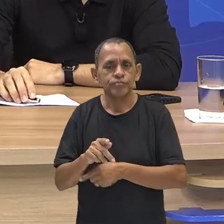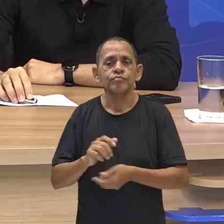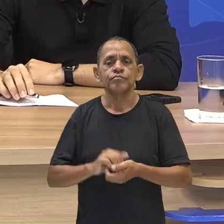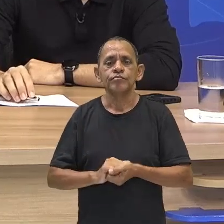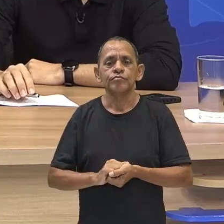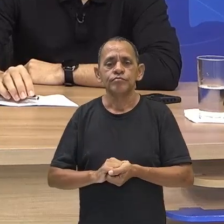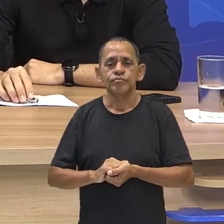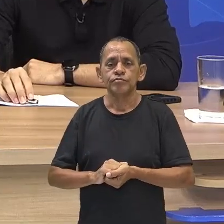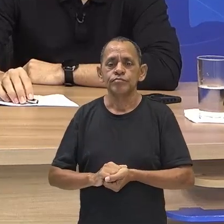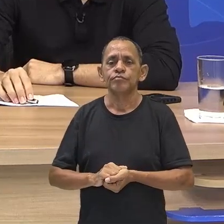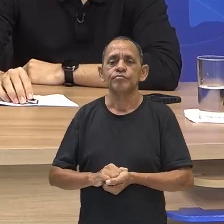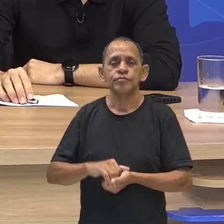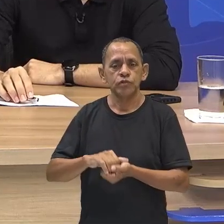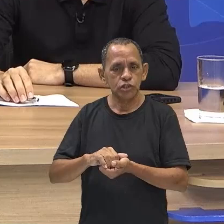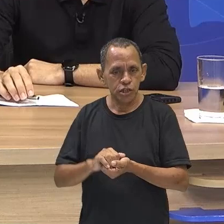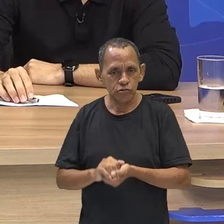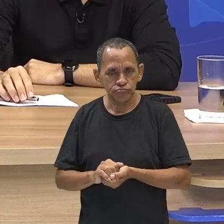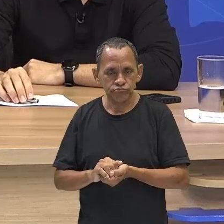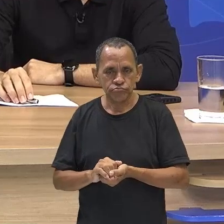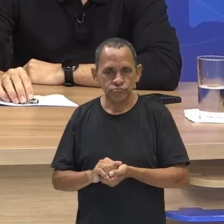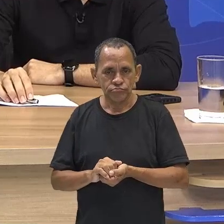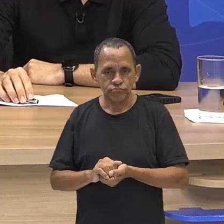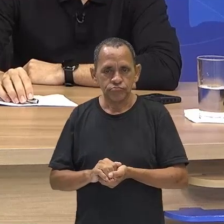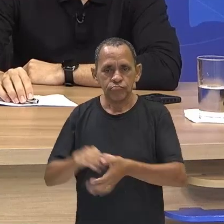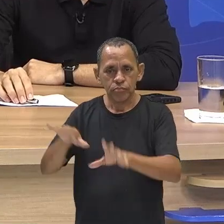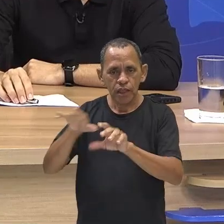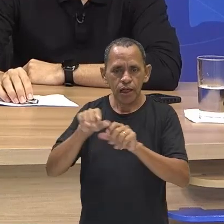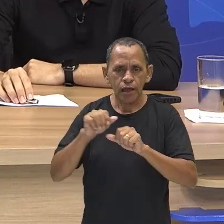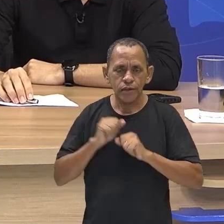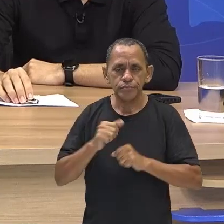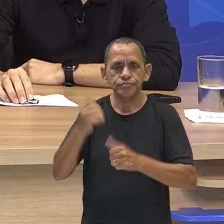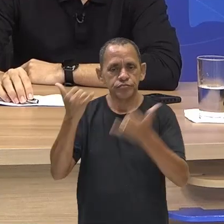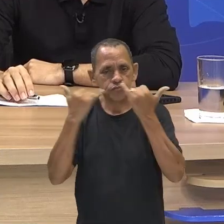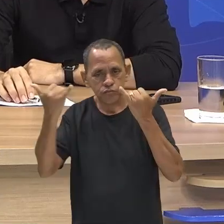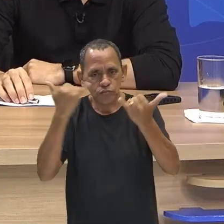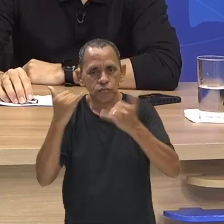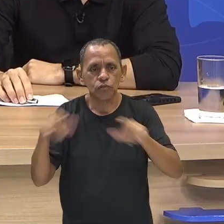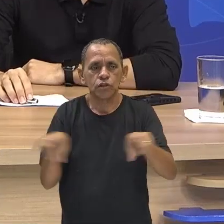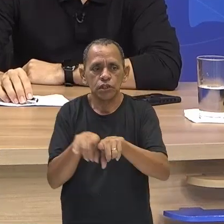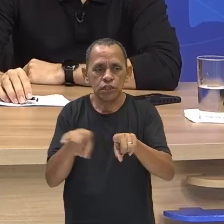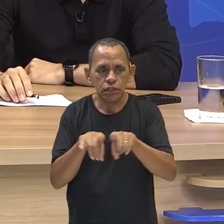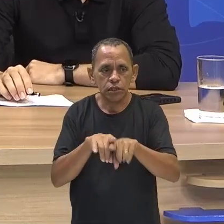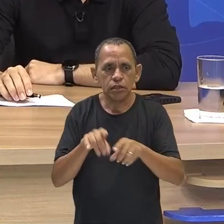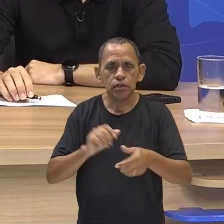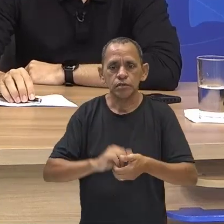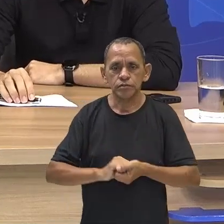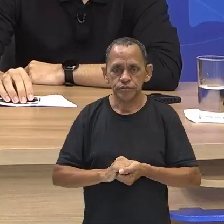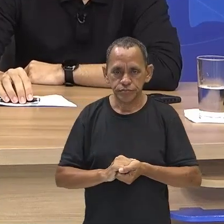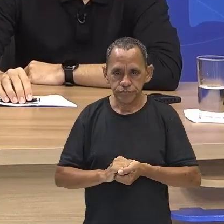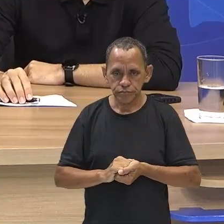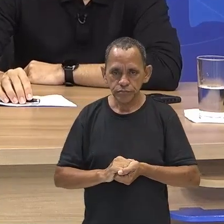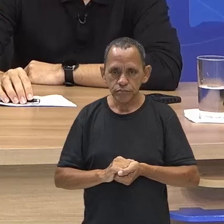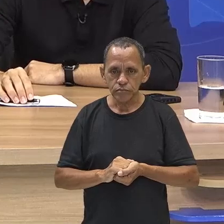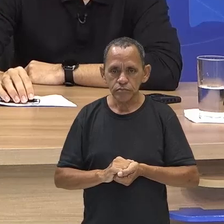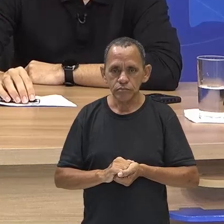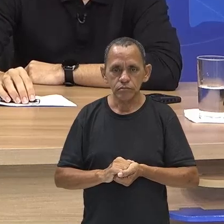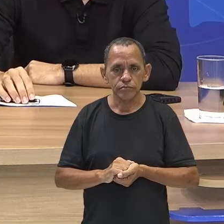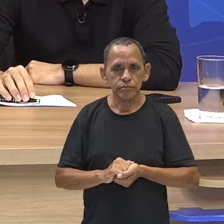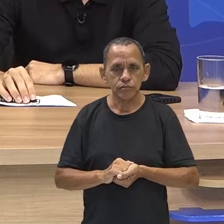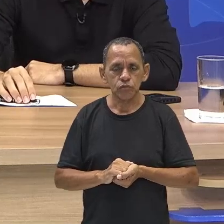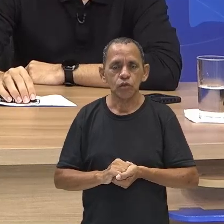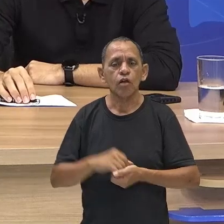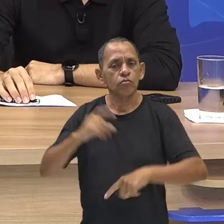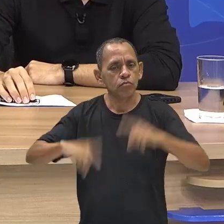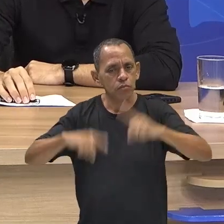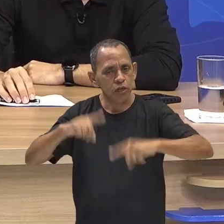né, bastante as informações aqui do Júlio e da Dainara, né, que falaram um pouquinho aí referente aos equipamentos que